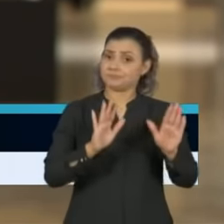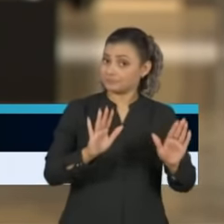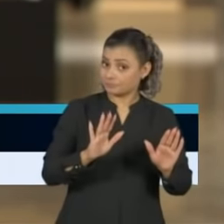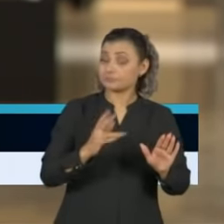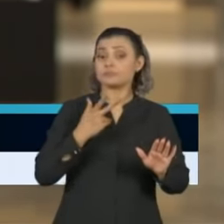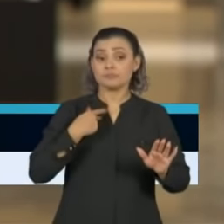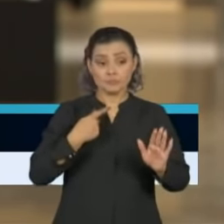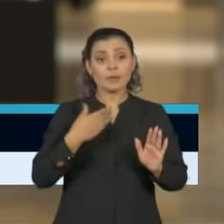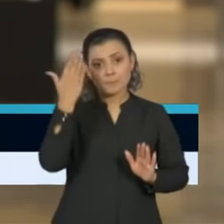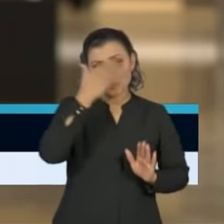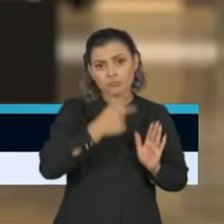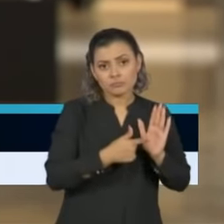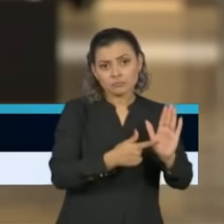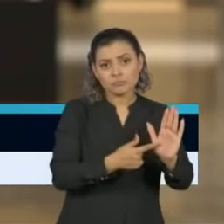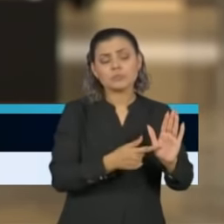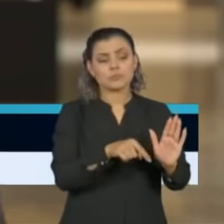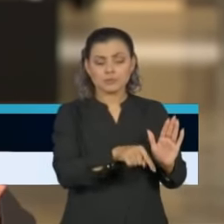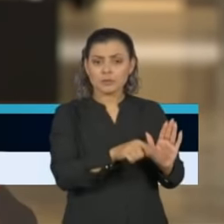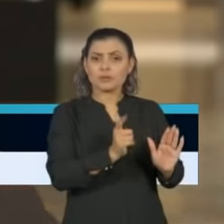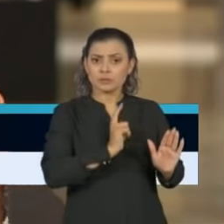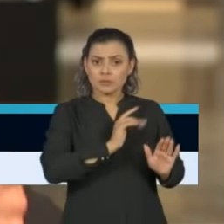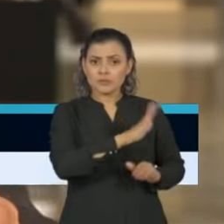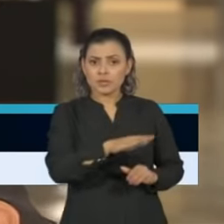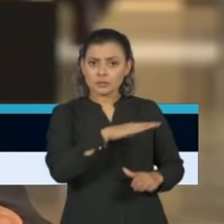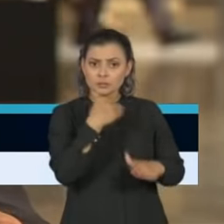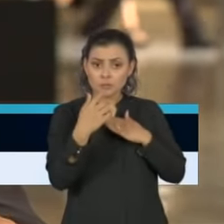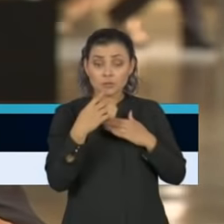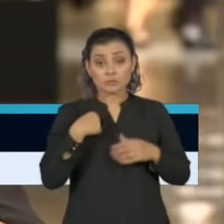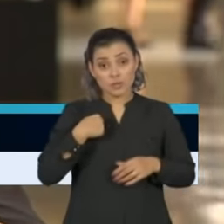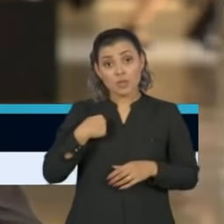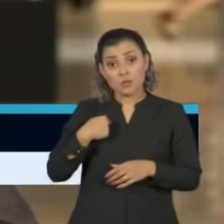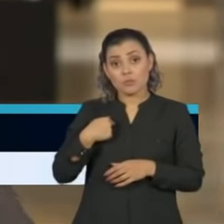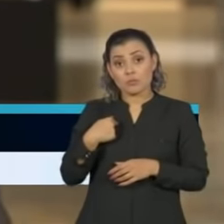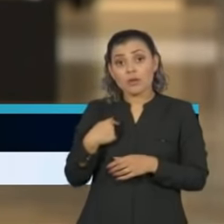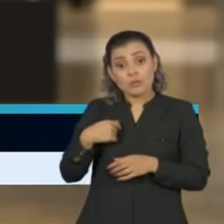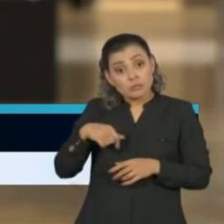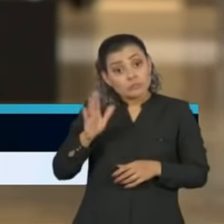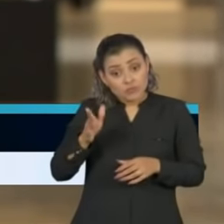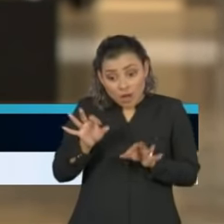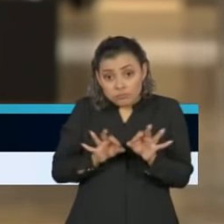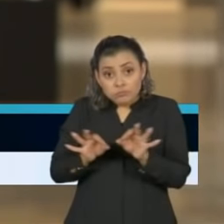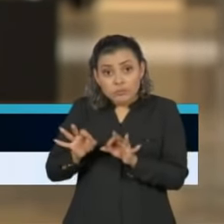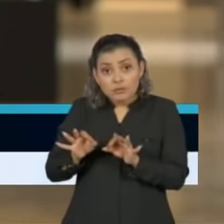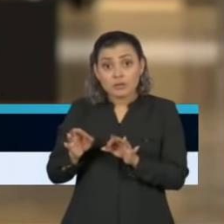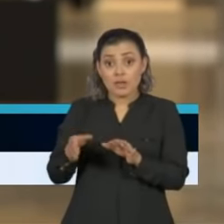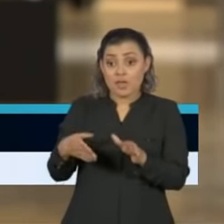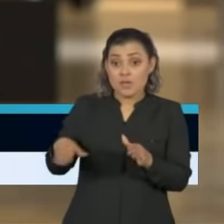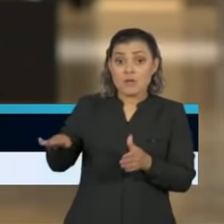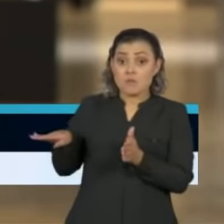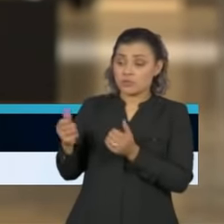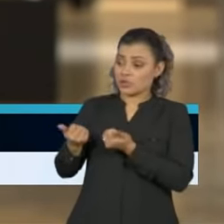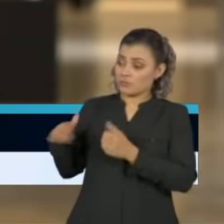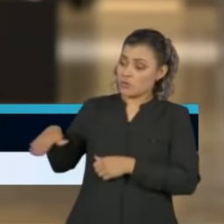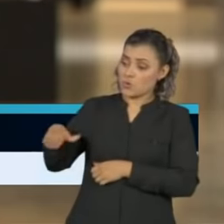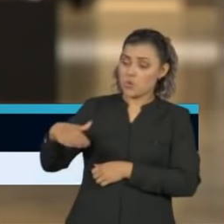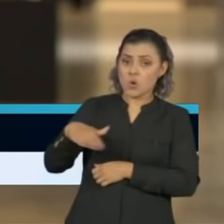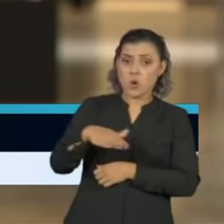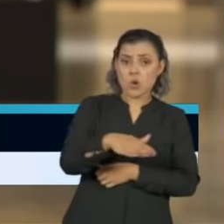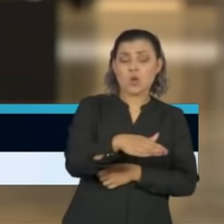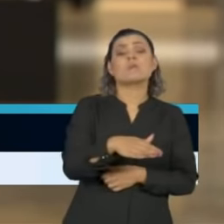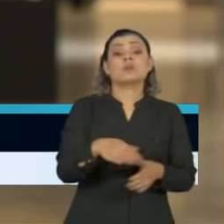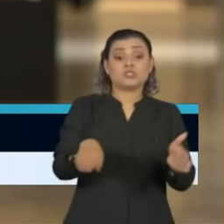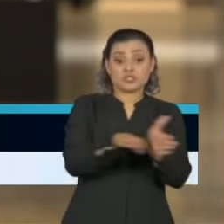Esta afirmativa da OMS, eu estava num estúdio de televisão, até chegar aqui eu recebi